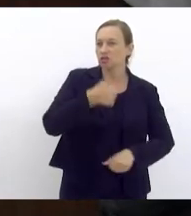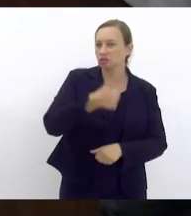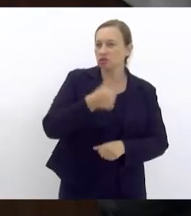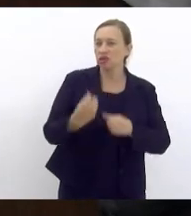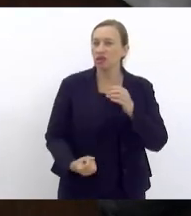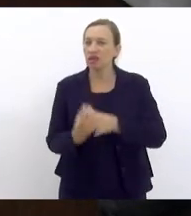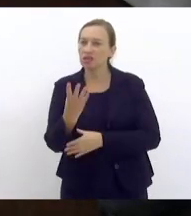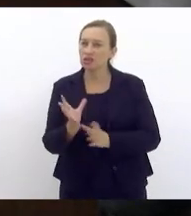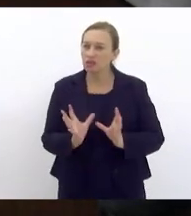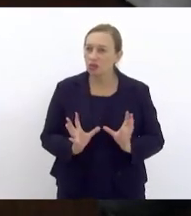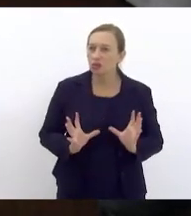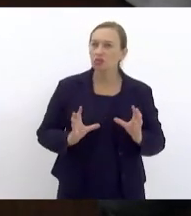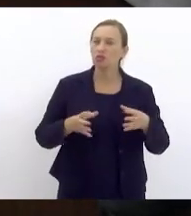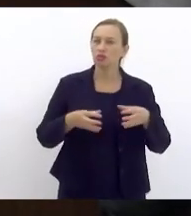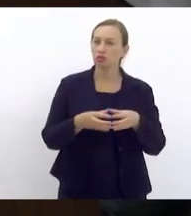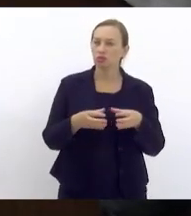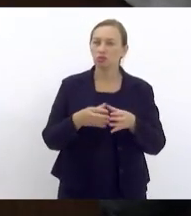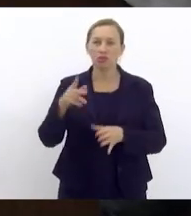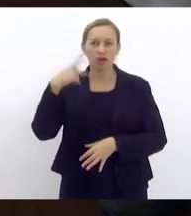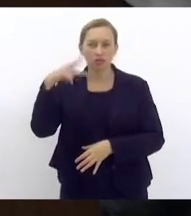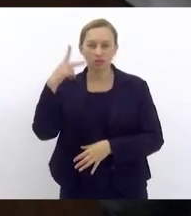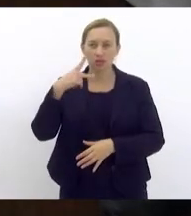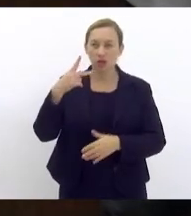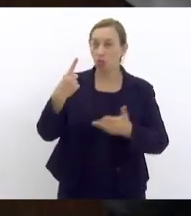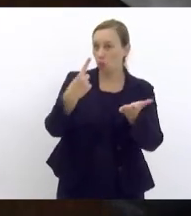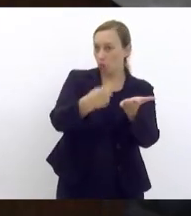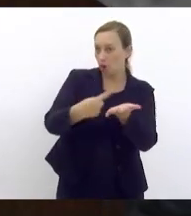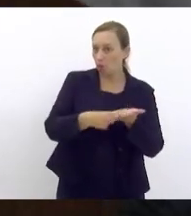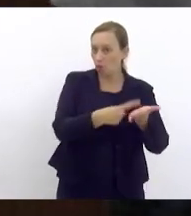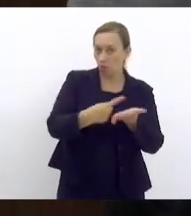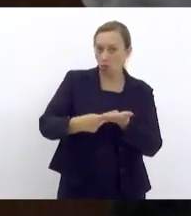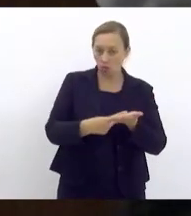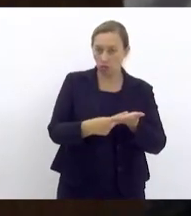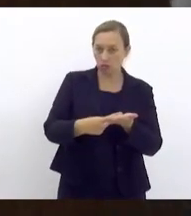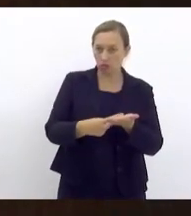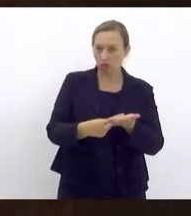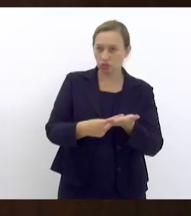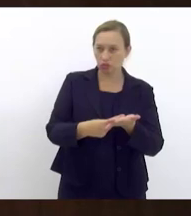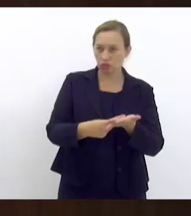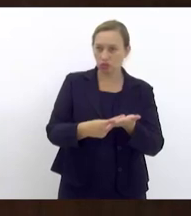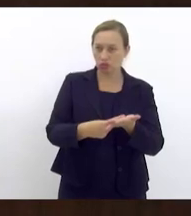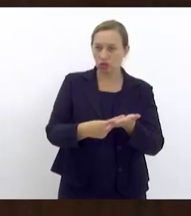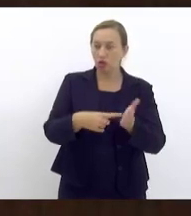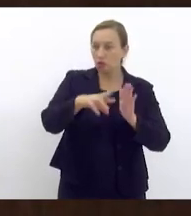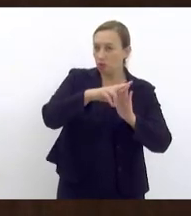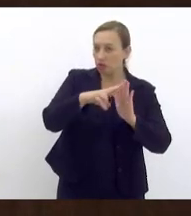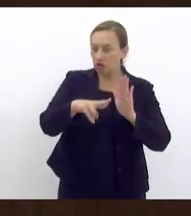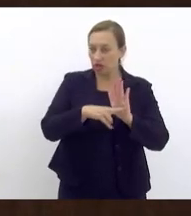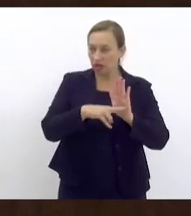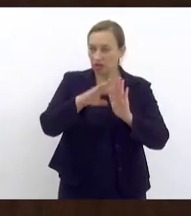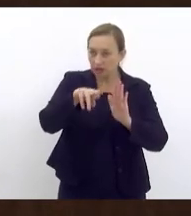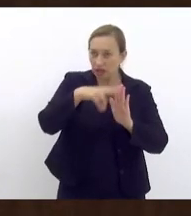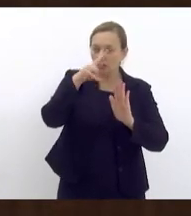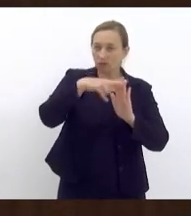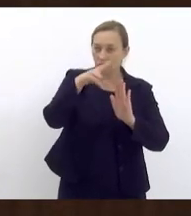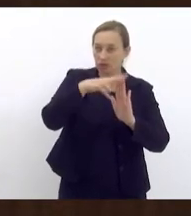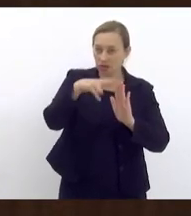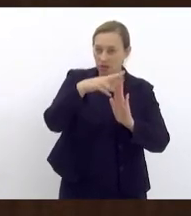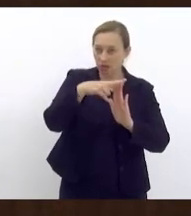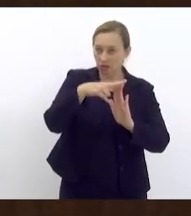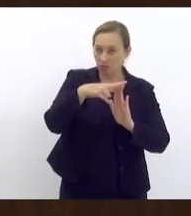deste poder facear acordo de acordo com os critérios estabelecidos nesta resolução por